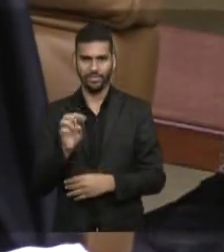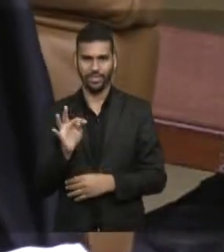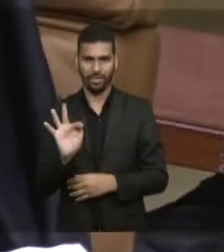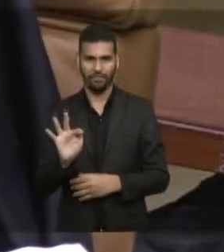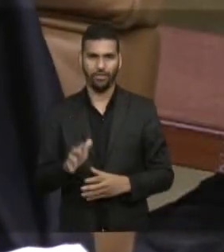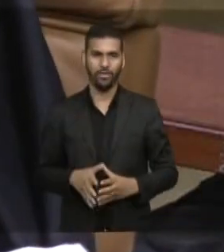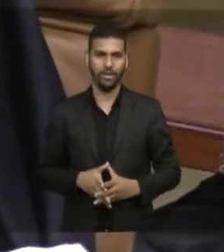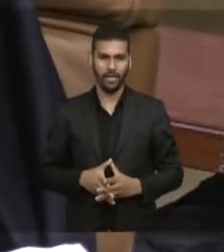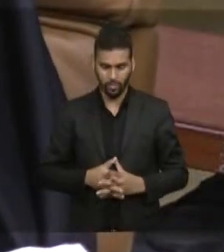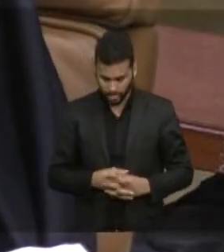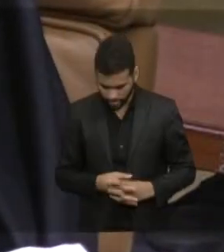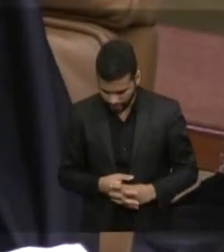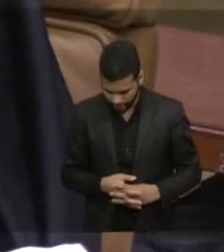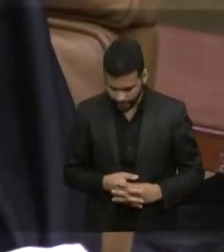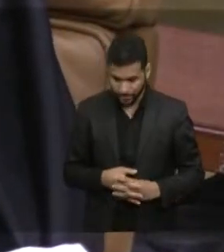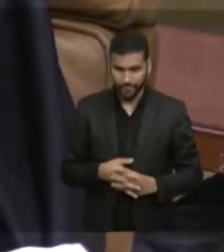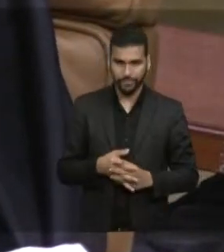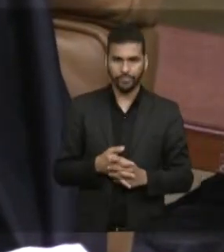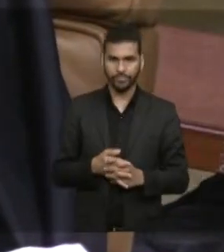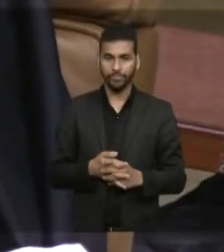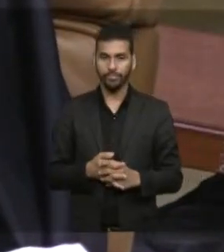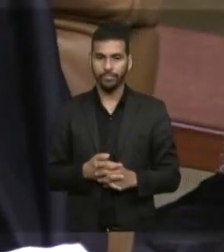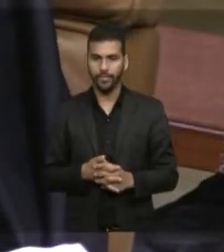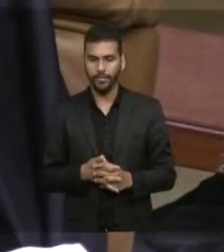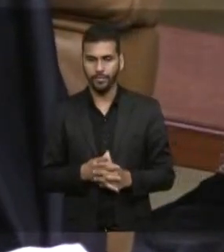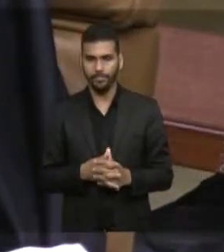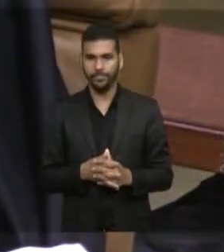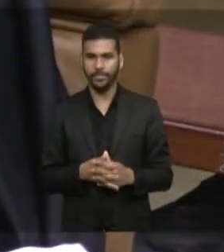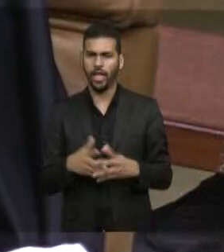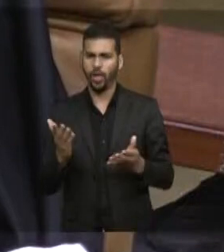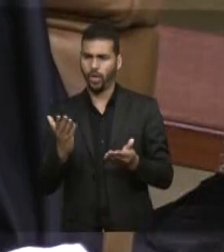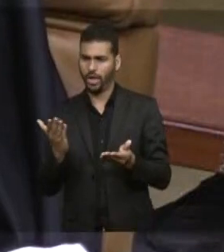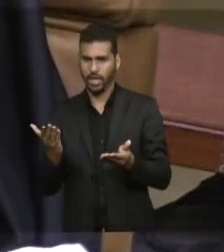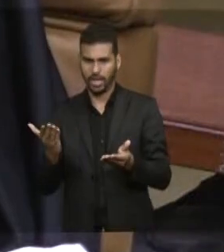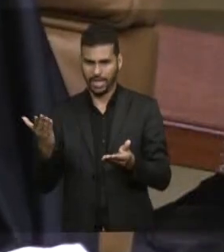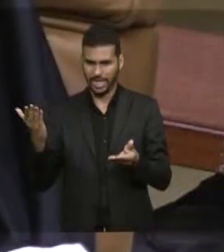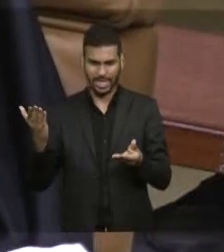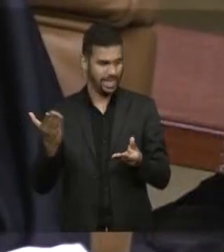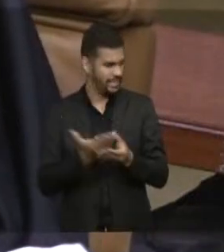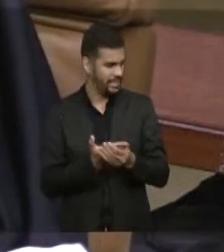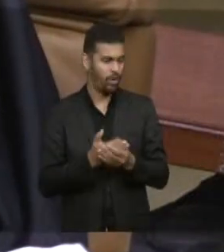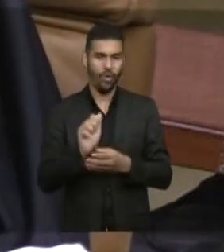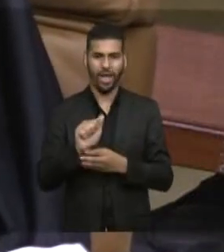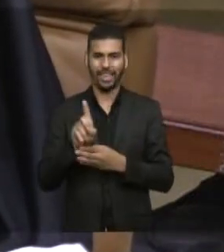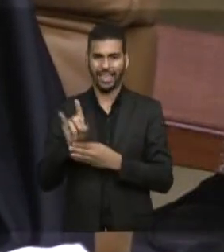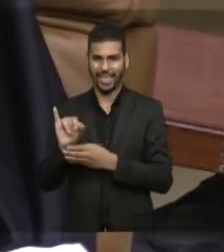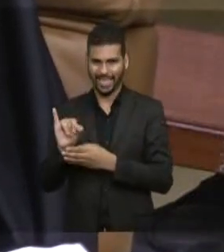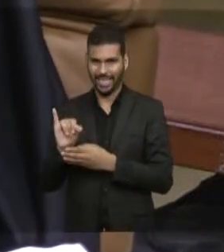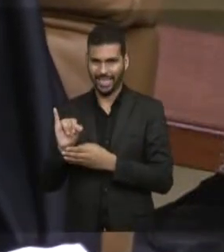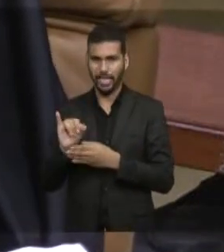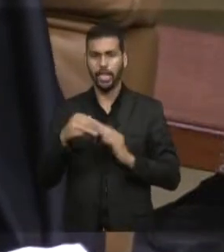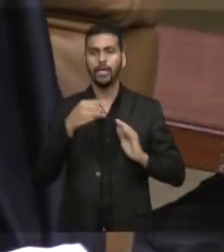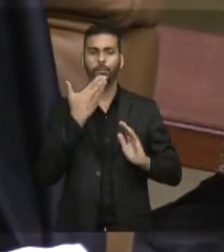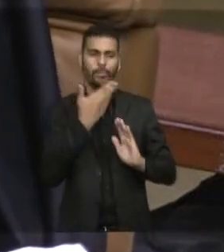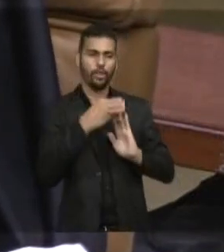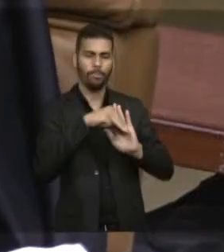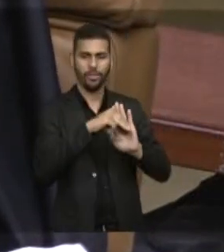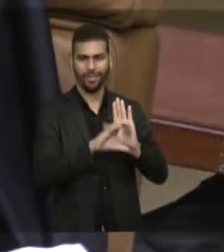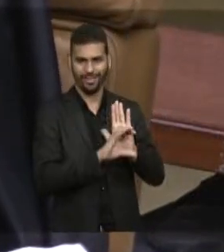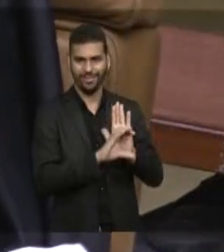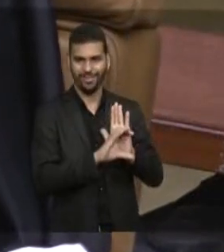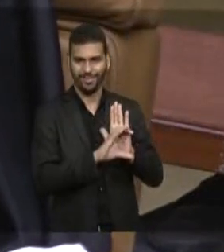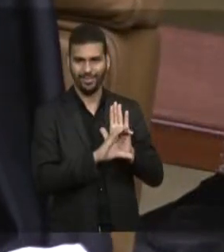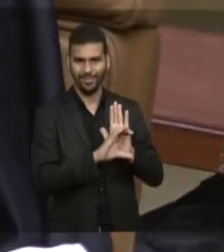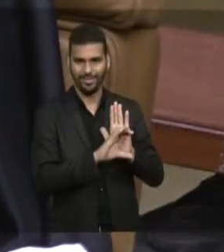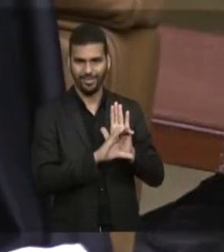Estação senhora Presidente é uma ação direta com pedido de medida cautelar que